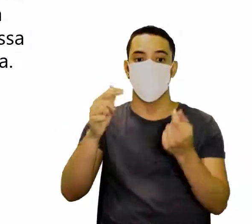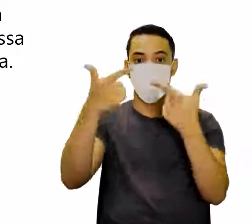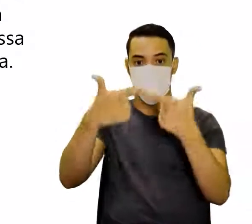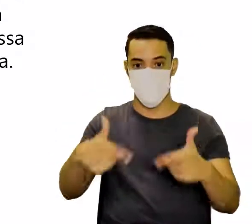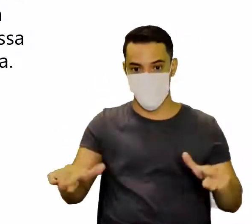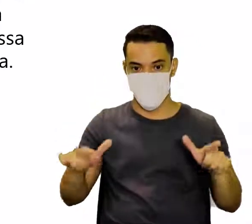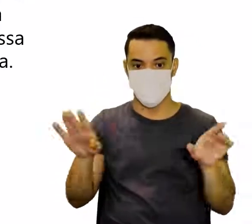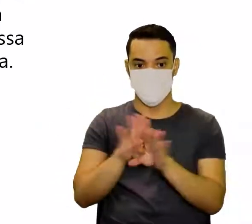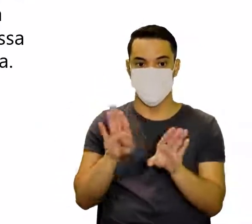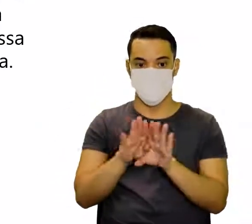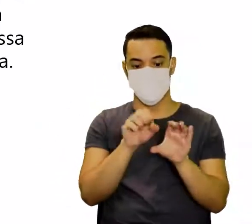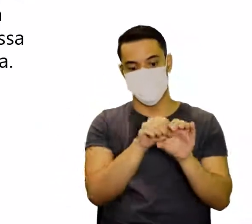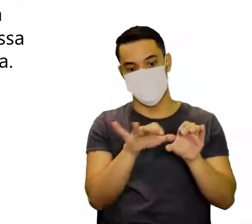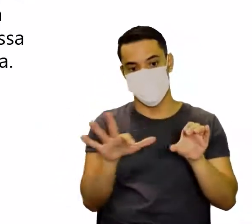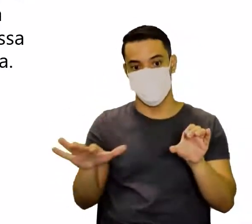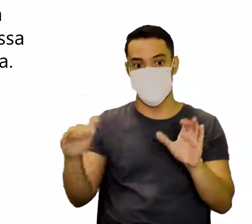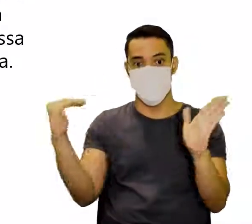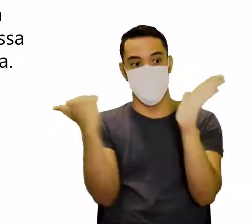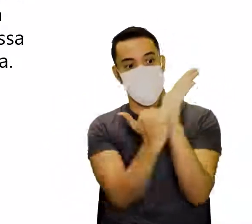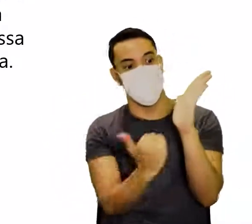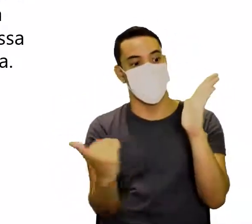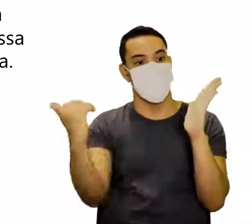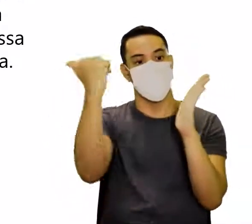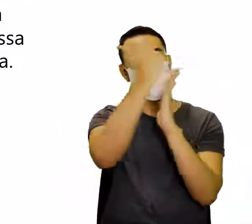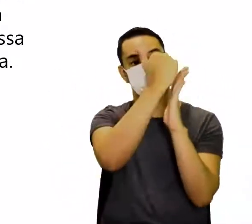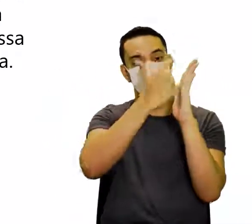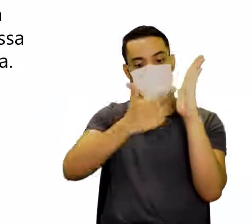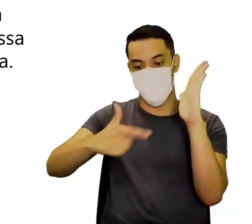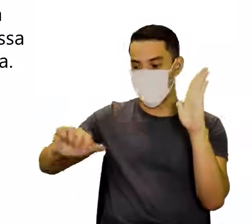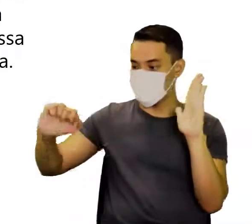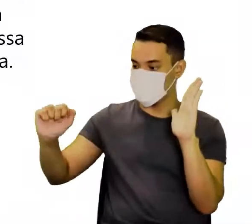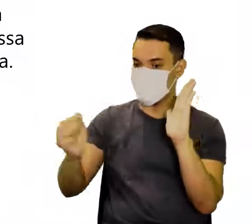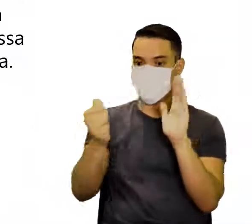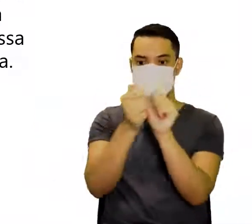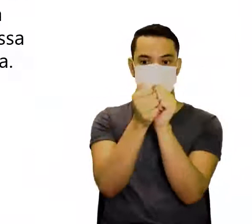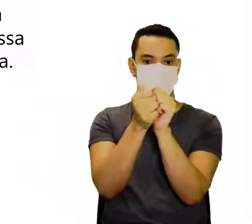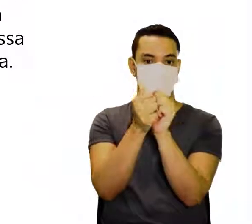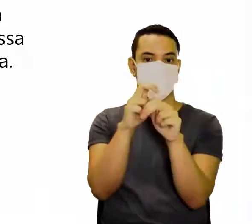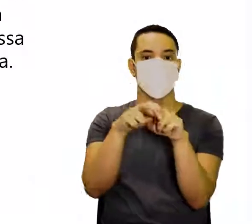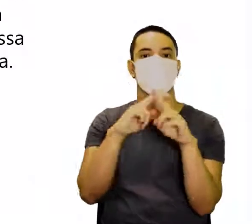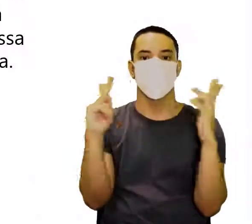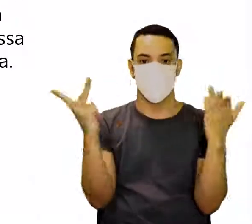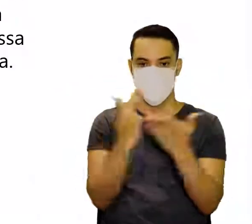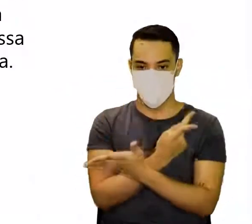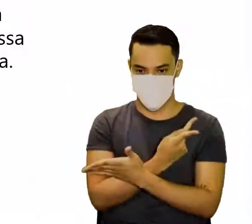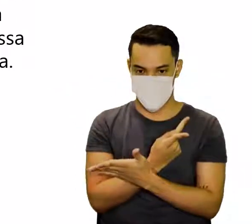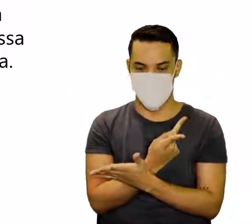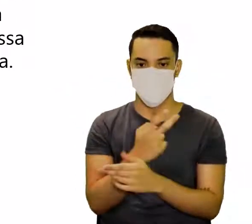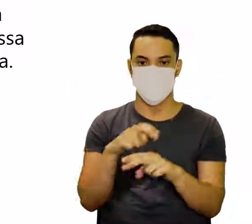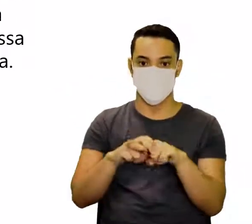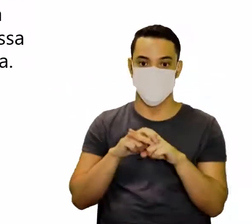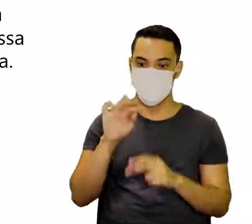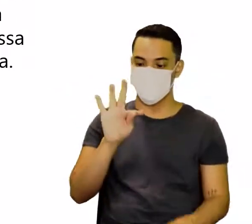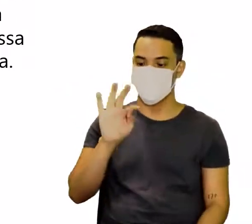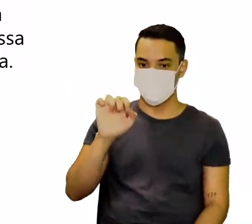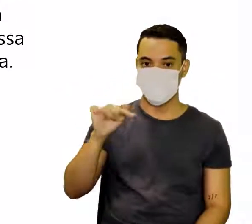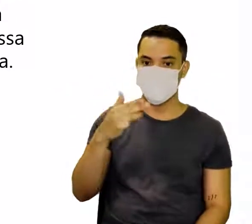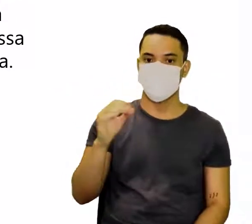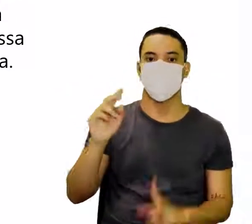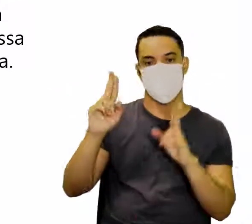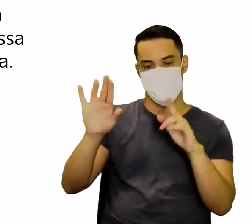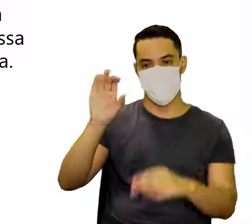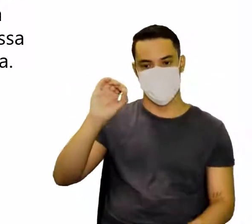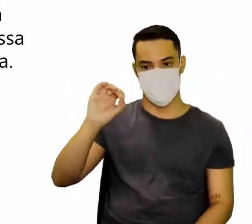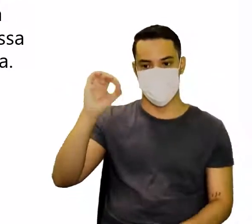corrente que atravessa no circuito é máxima, ok? Isso, ó, quando a minha tensão é igual a zero, a